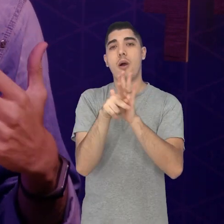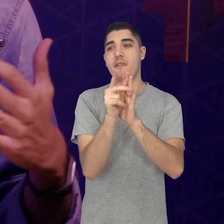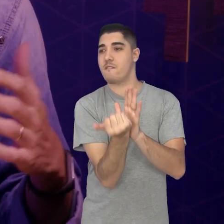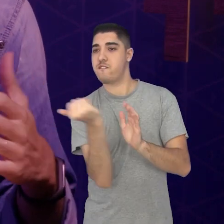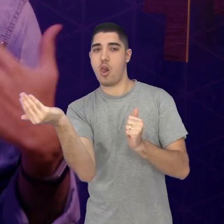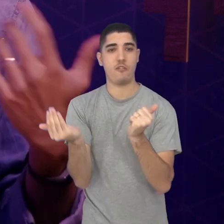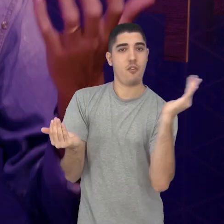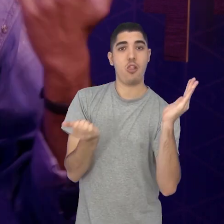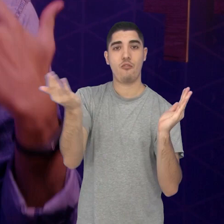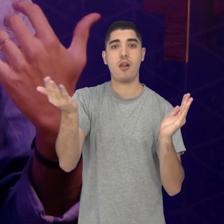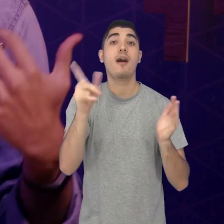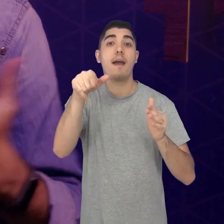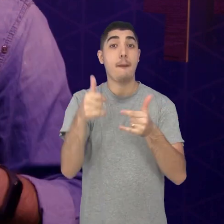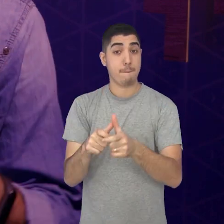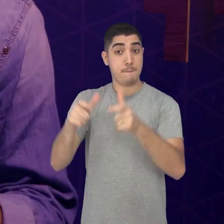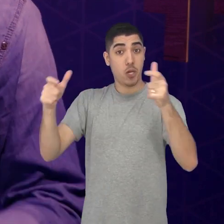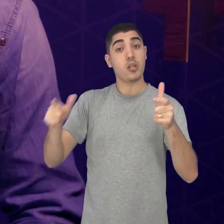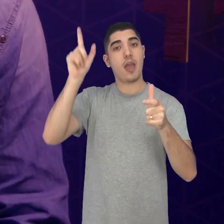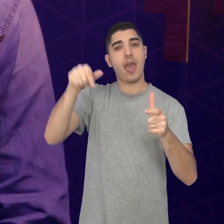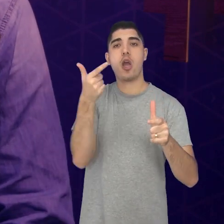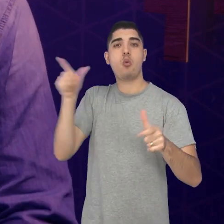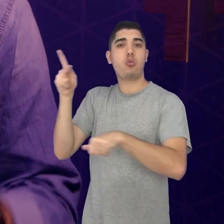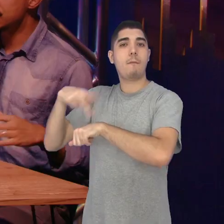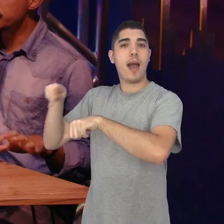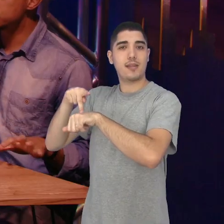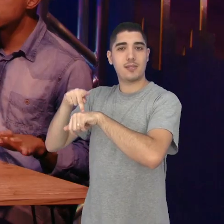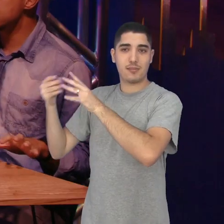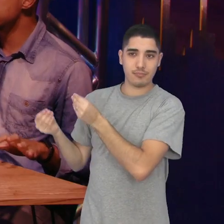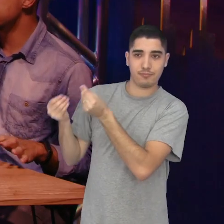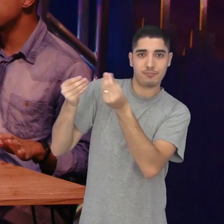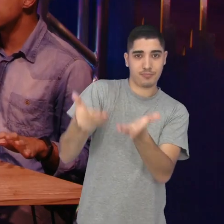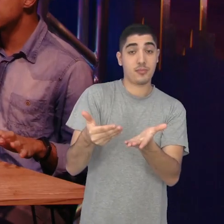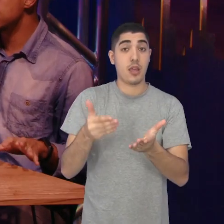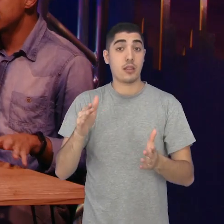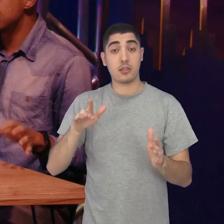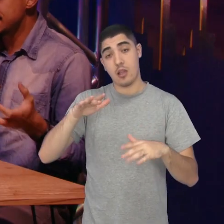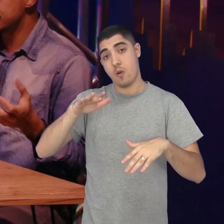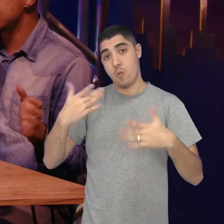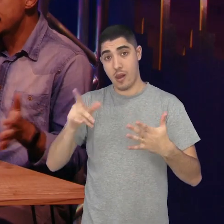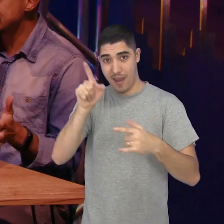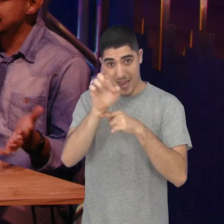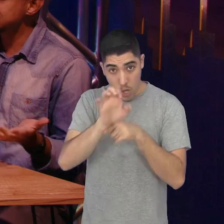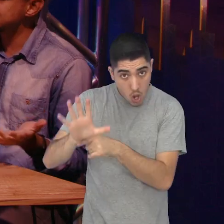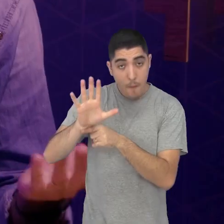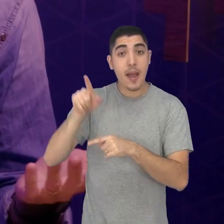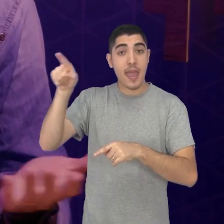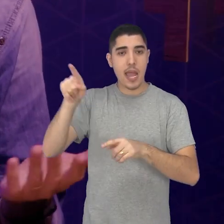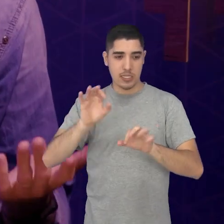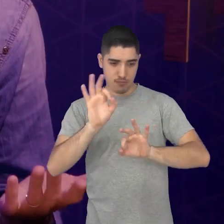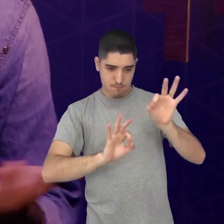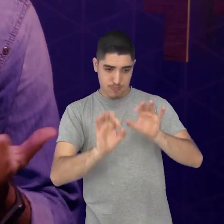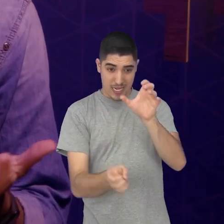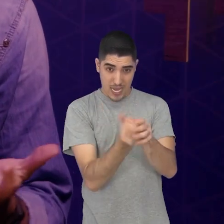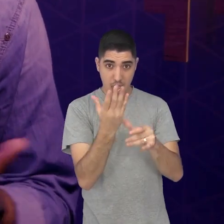dela. Então é importada, né? É muita coisa. Eles não produzem nem a metade da energia que